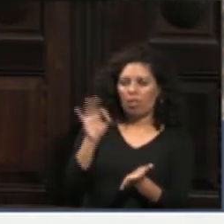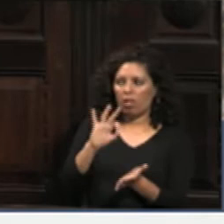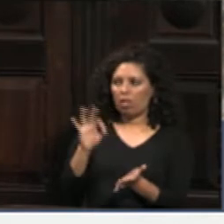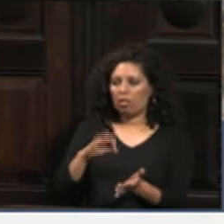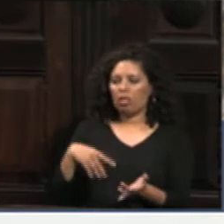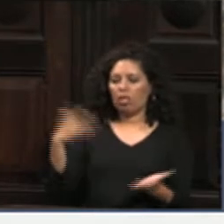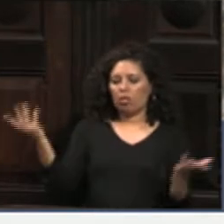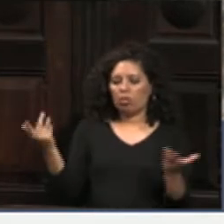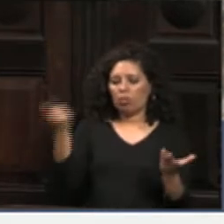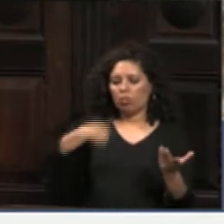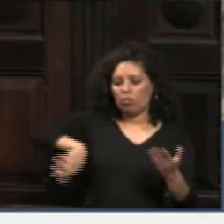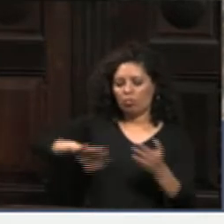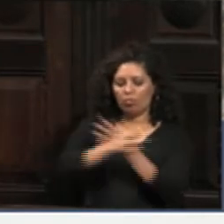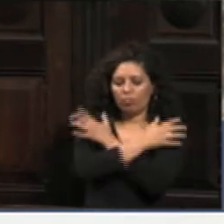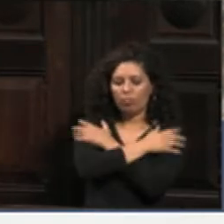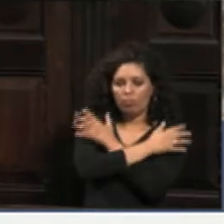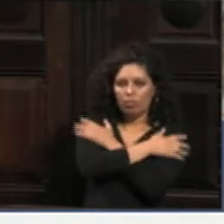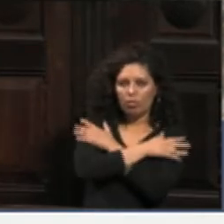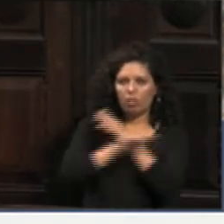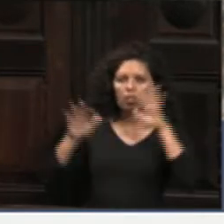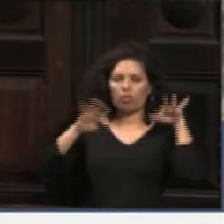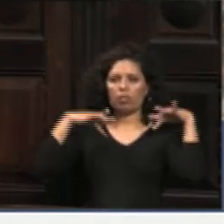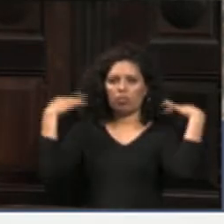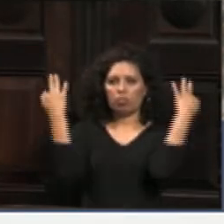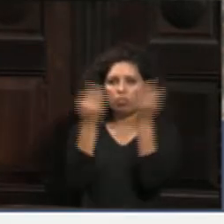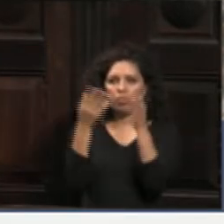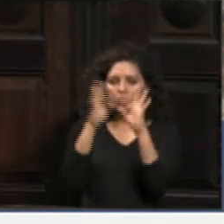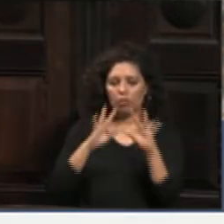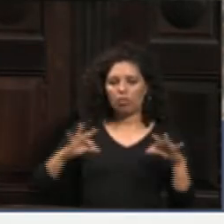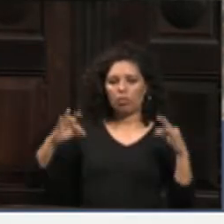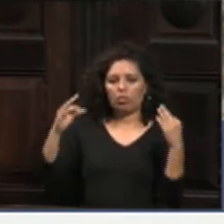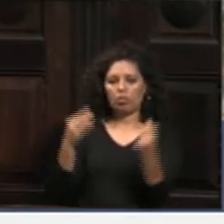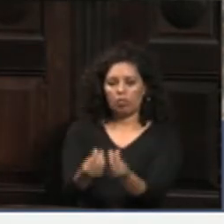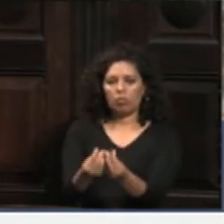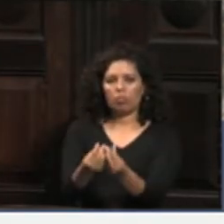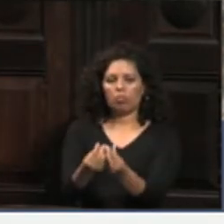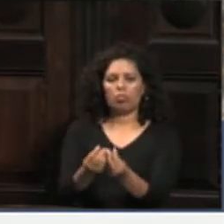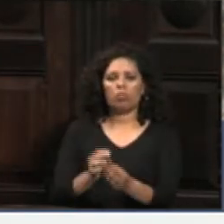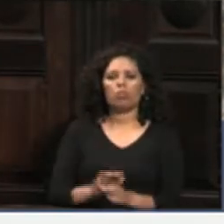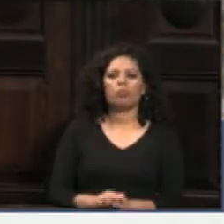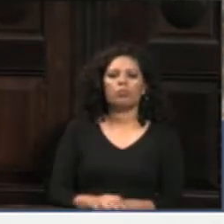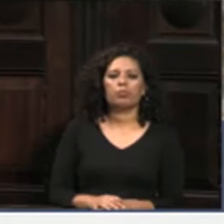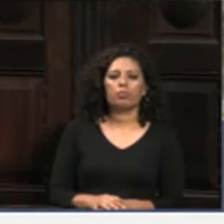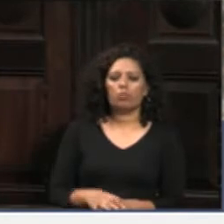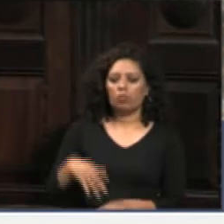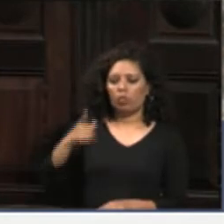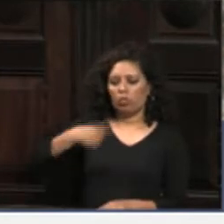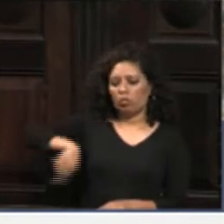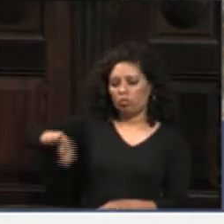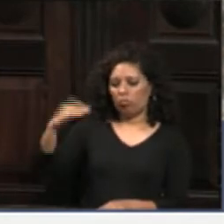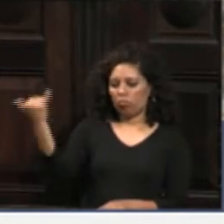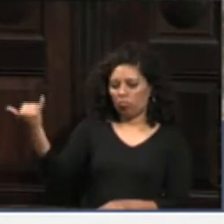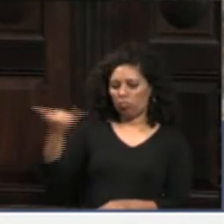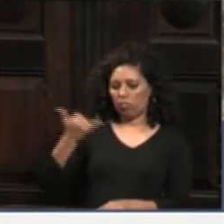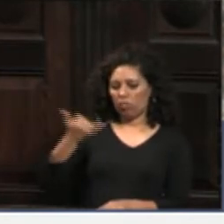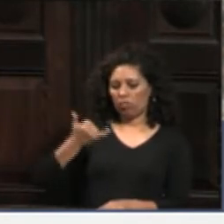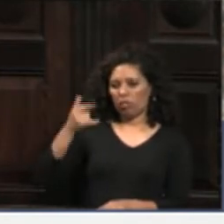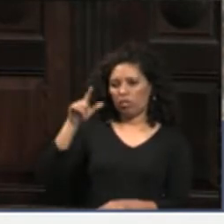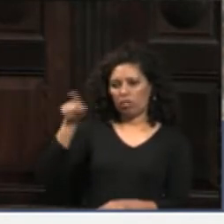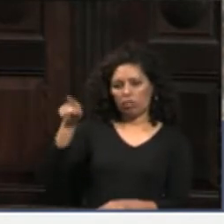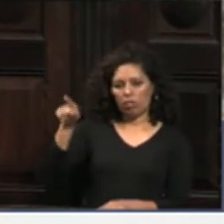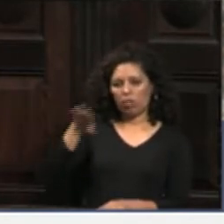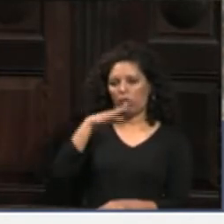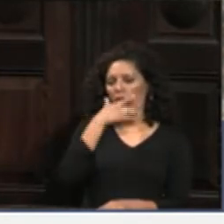aos seus familiares, sua esposa, filhos, que nos comunicaram hoje o falecimento do